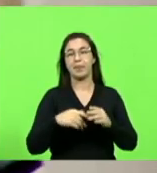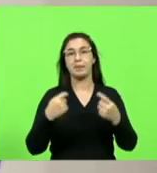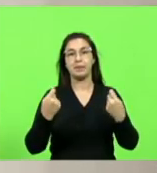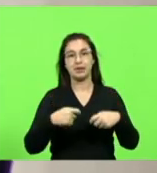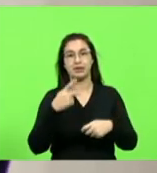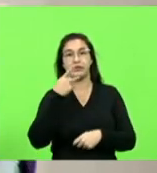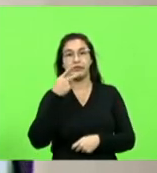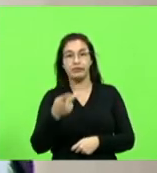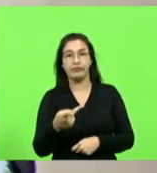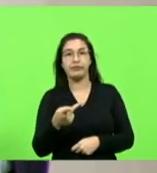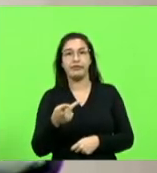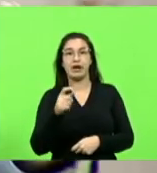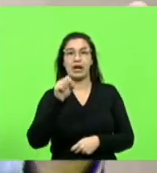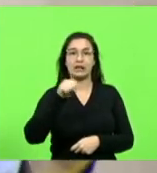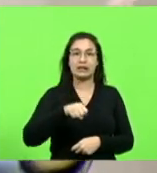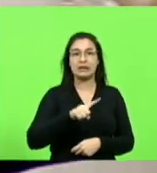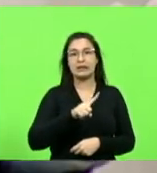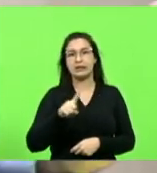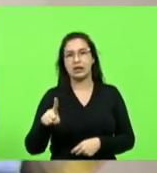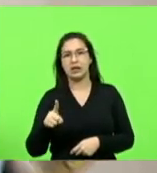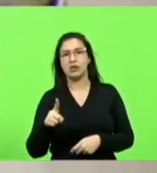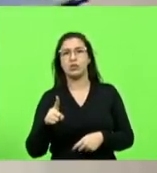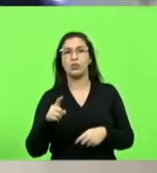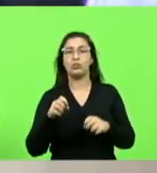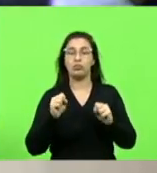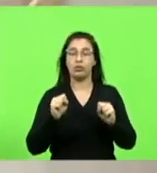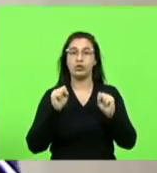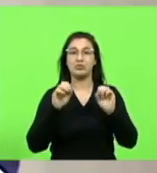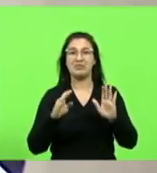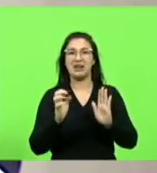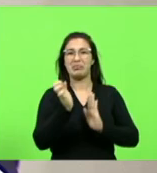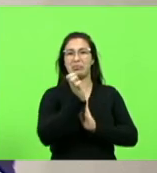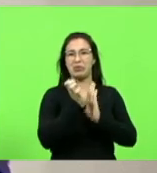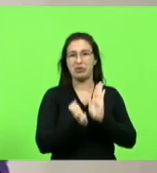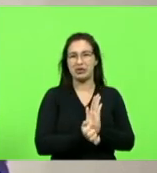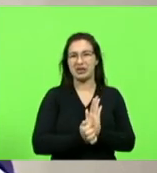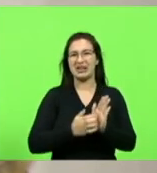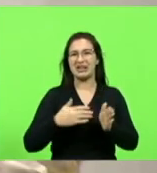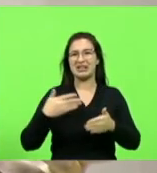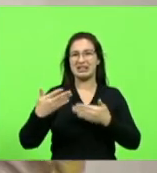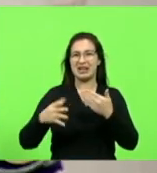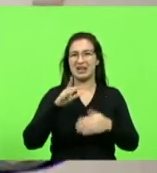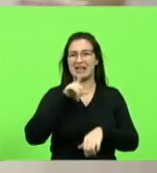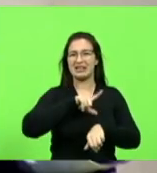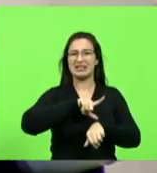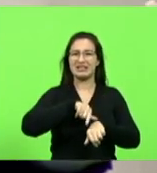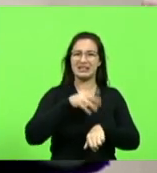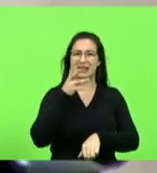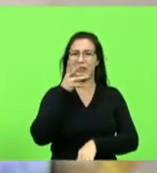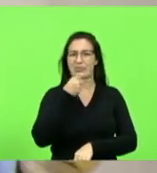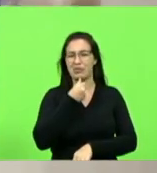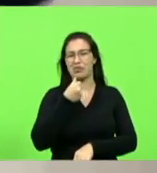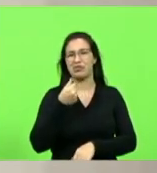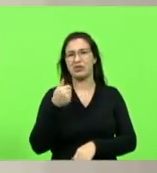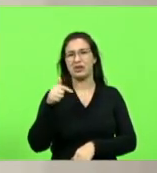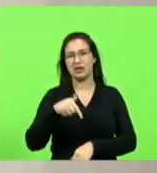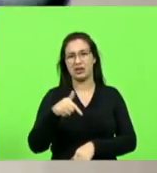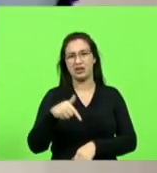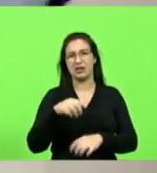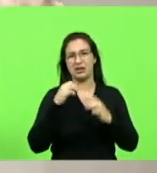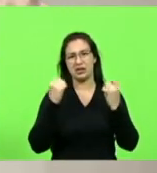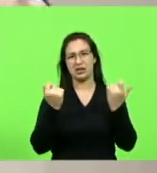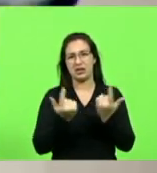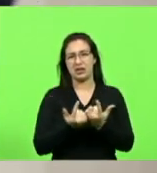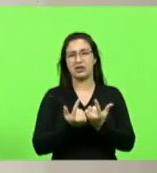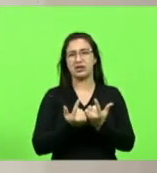mas não criar empecilho burocrático e regimental para o projeto não ser apreciado aqui no plenário dessa casa. Por gentileza, a gente está querendo